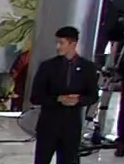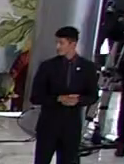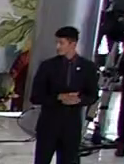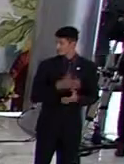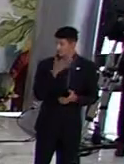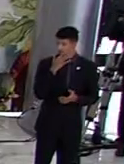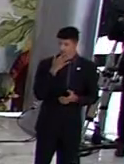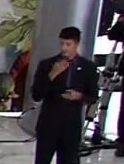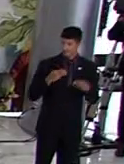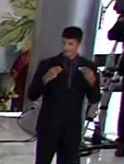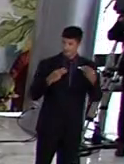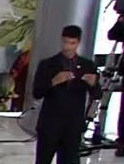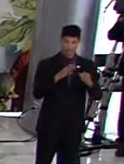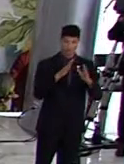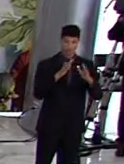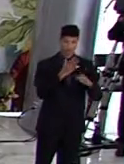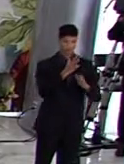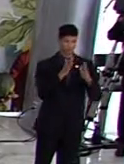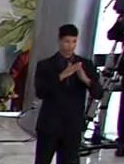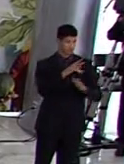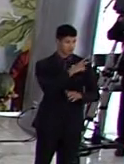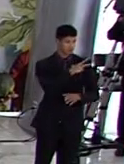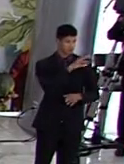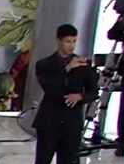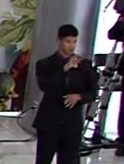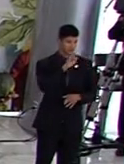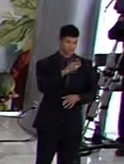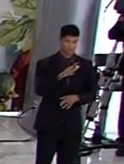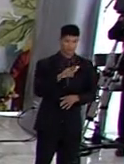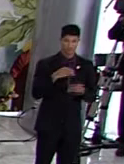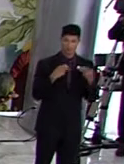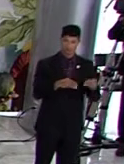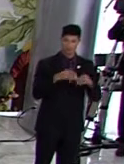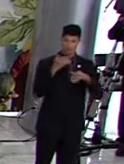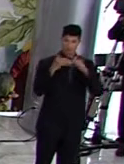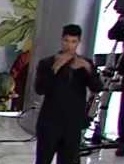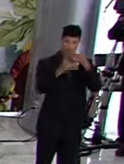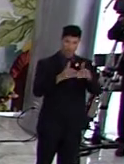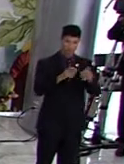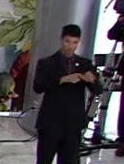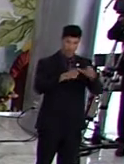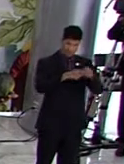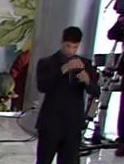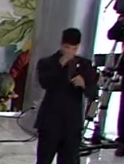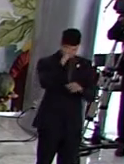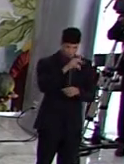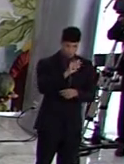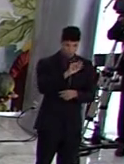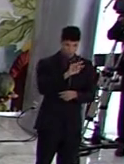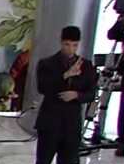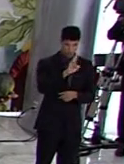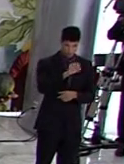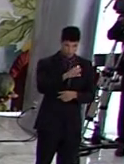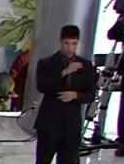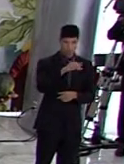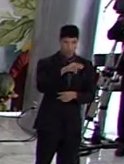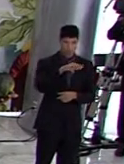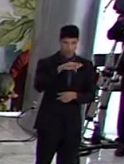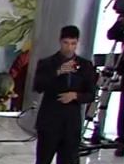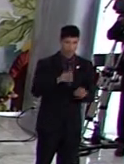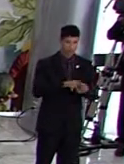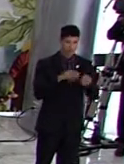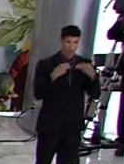O ministro-chefe da Casa Civil, Aloísio Mercadante, o ministro do Desenvolvimento Agrário, Patrus Ananias, e o ministro